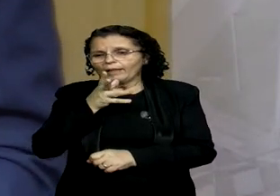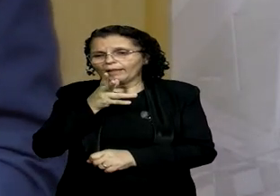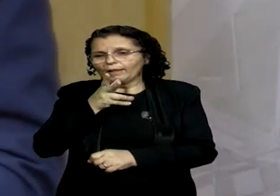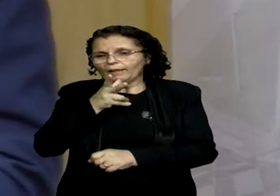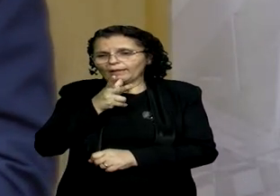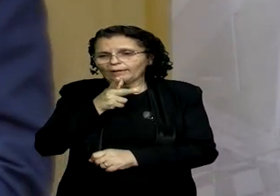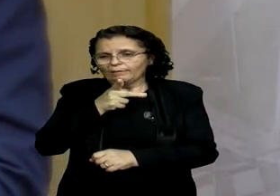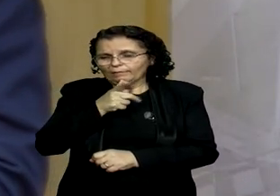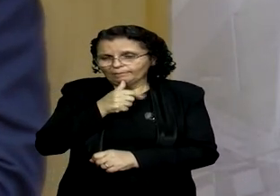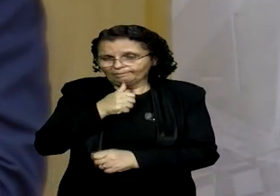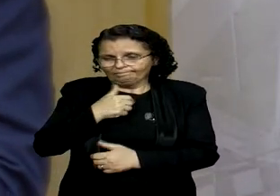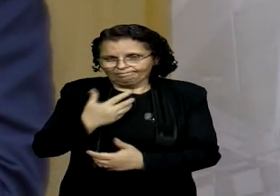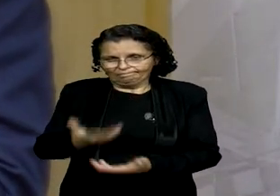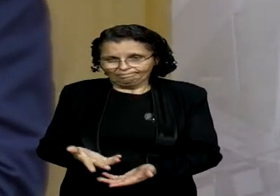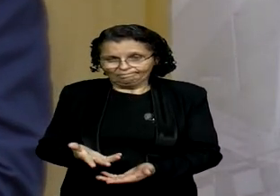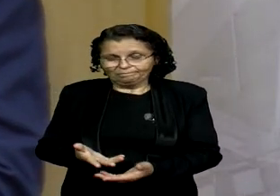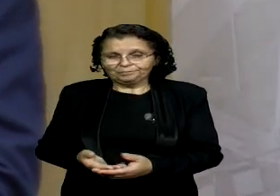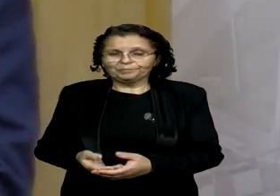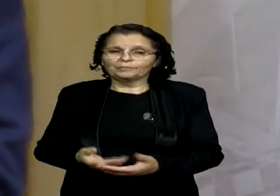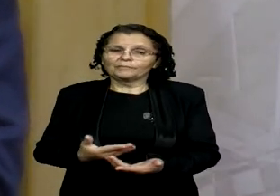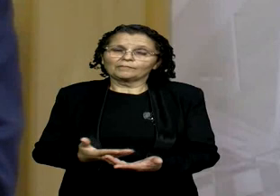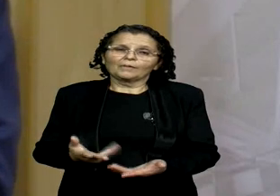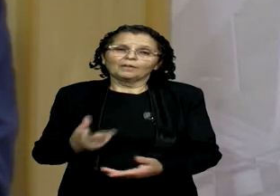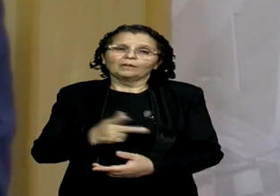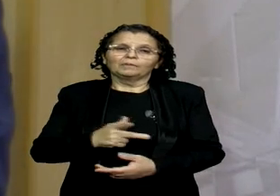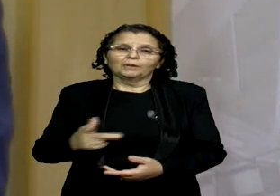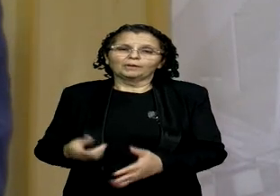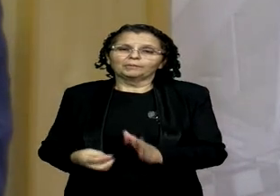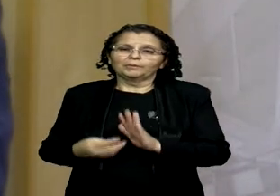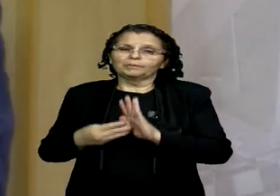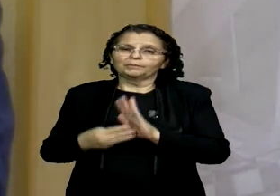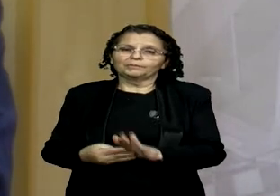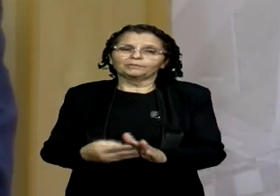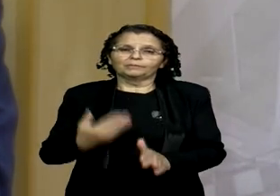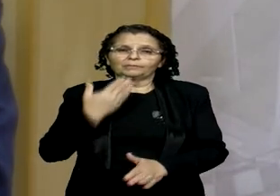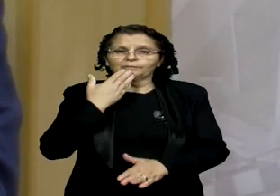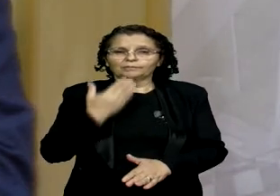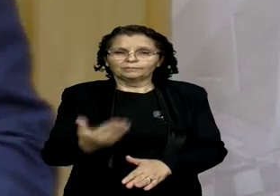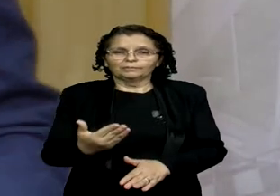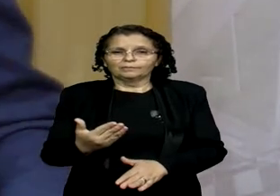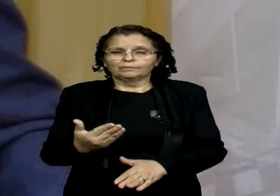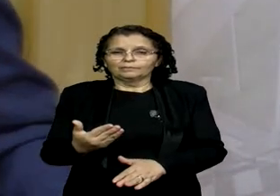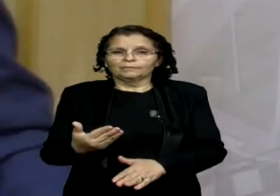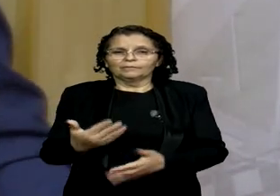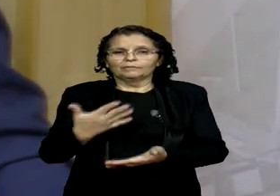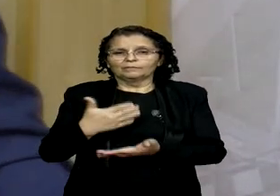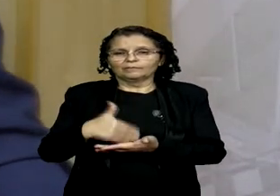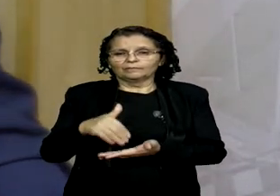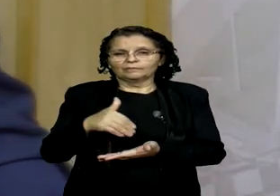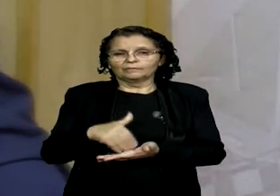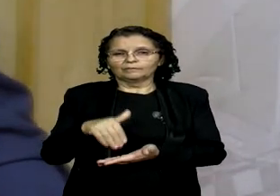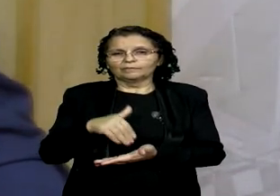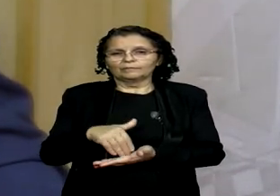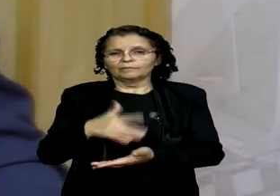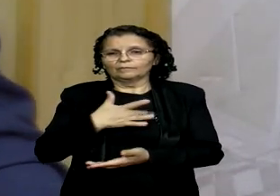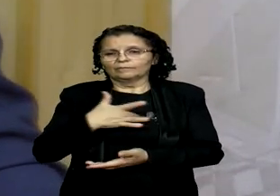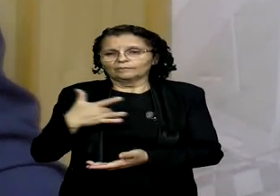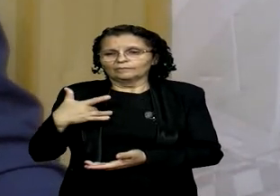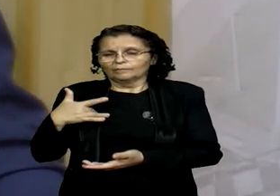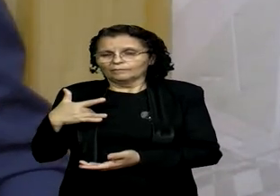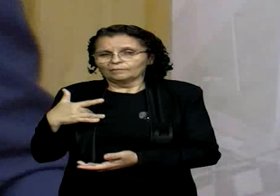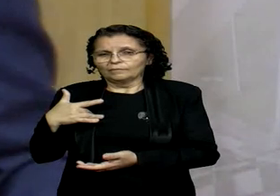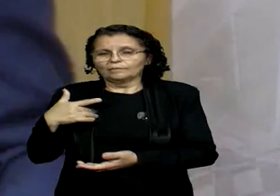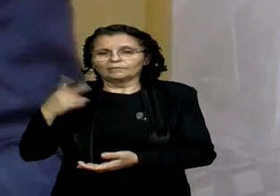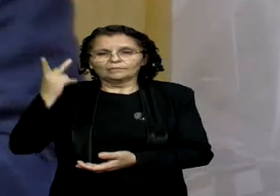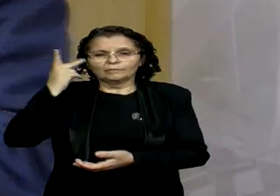tempo. Então, senhor presidente, nobres vereadores, essa moção de apelo é para a Secretaria de Saúde do Estado de